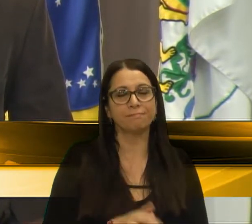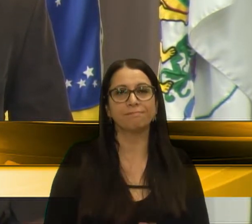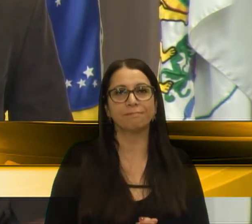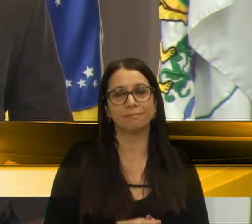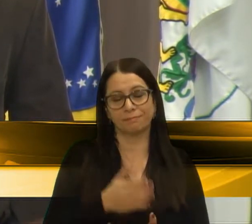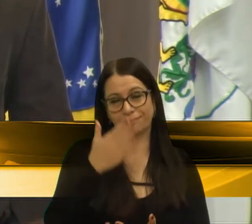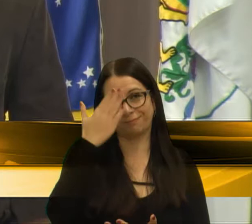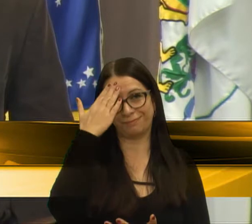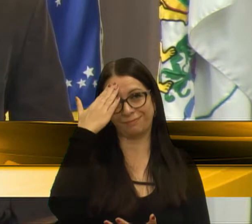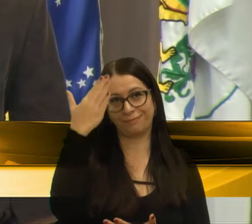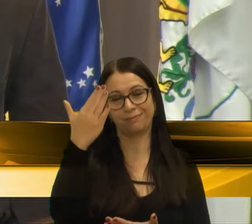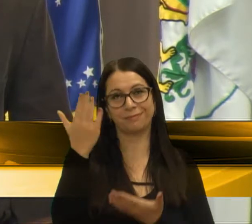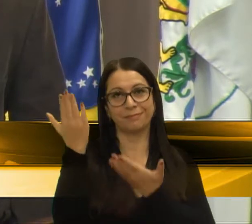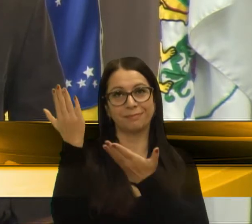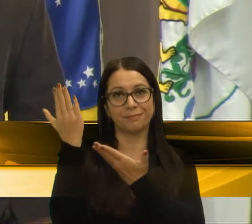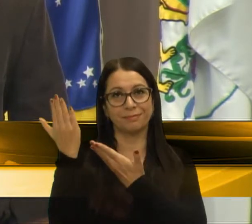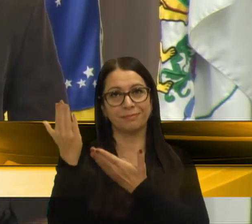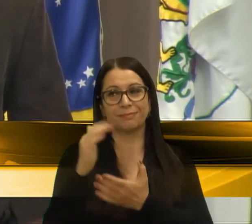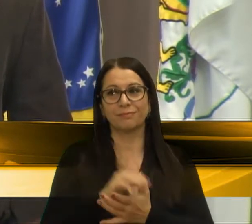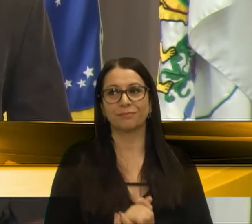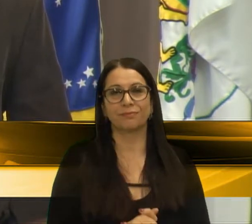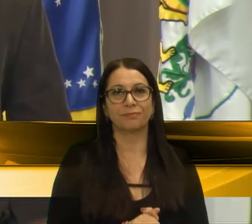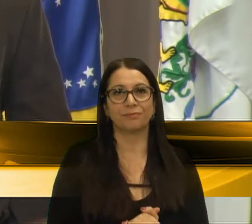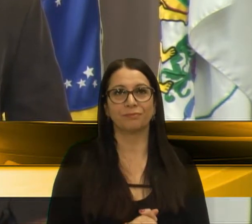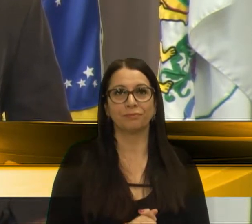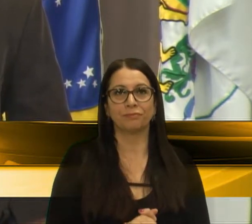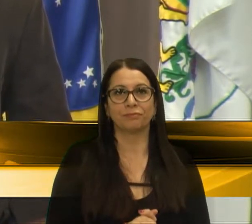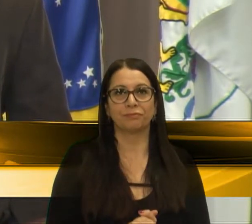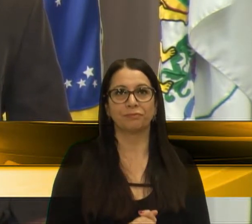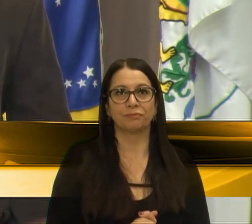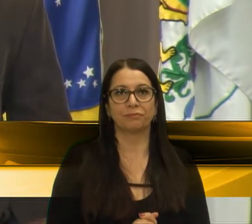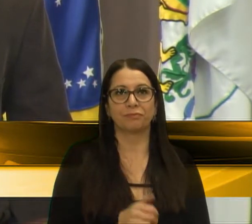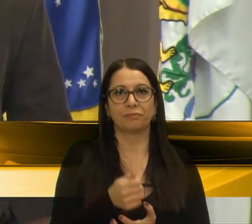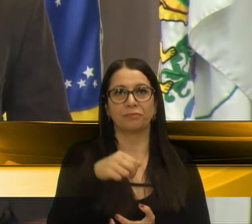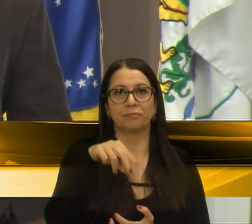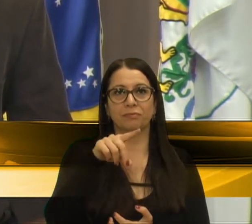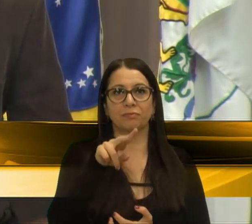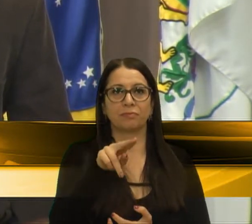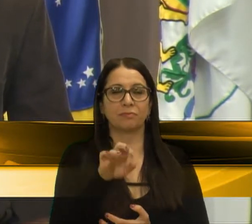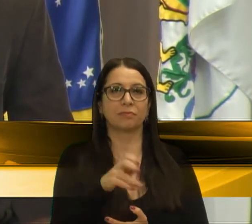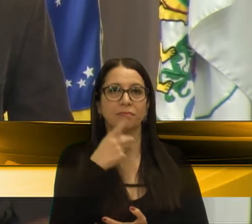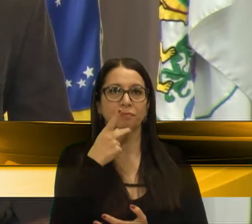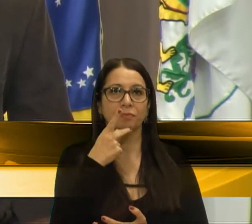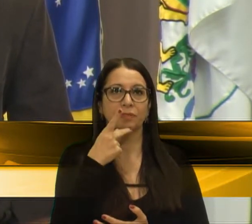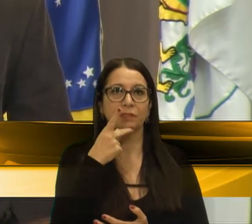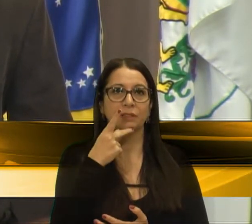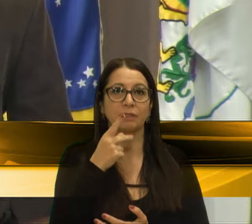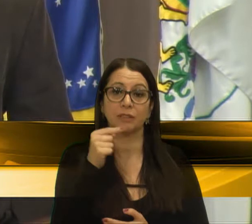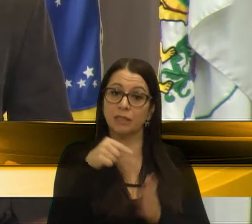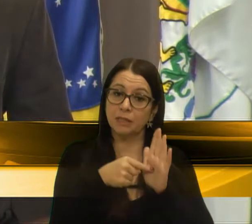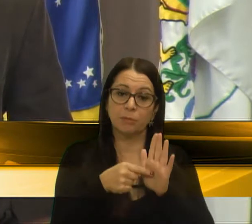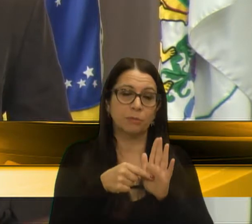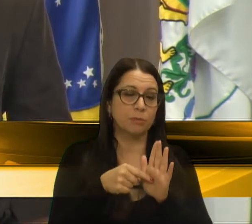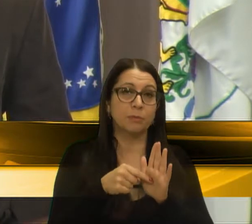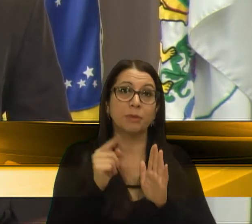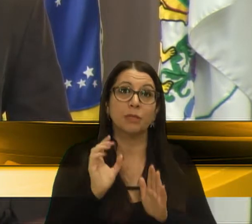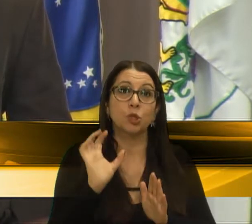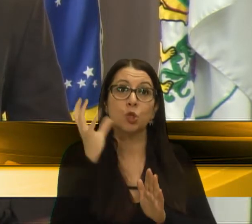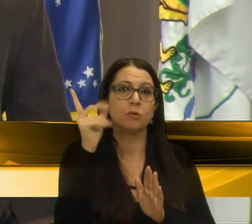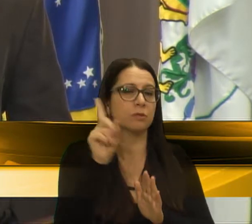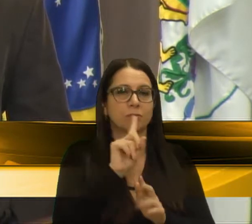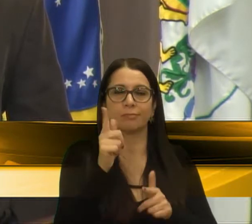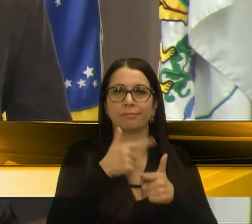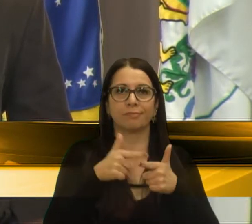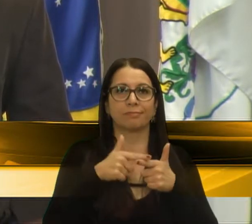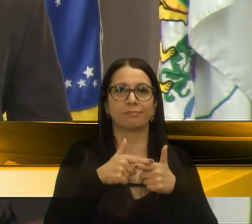Muito obrigado pela homenagem. Que nem o André falou, a gente está aqui para trazer soluções, não problemas, né? Então